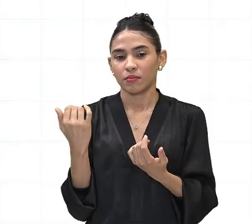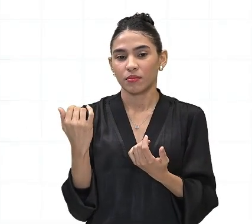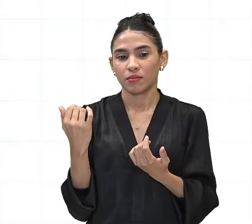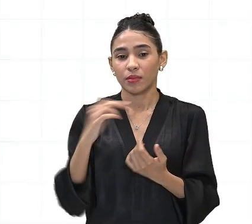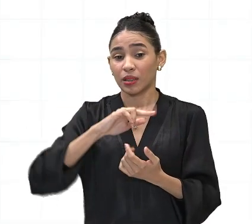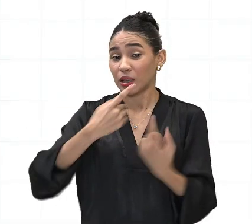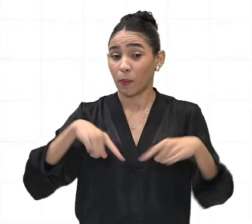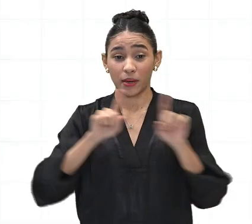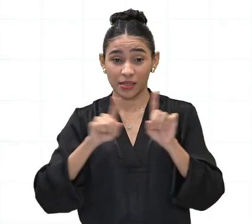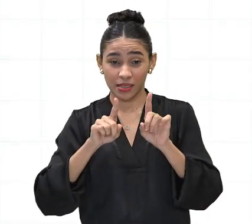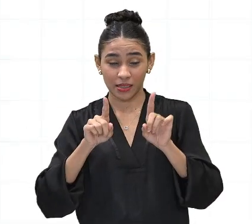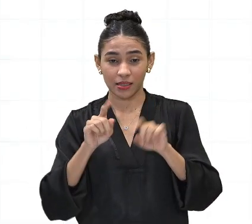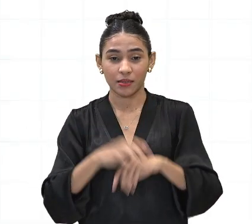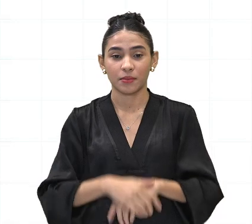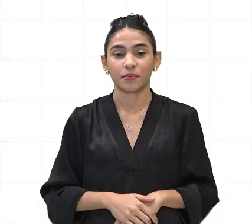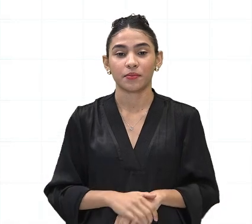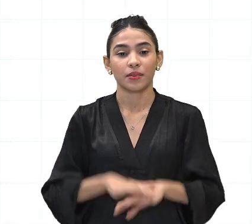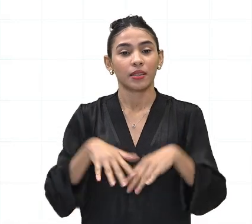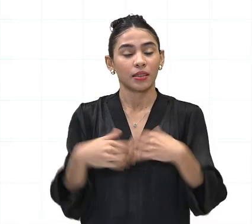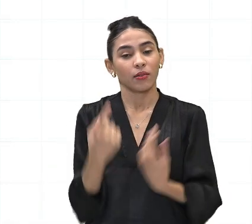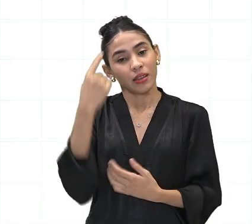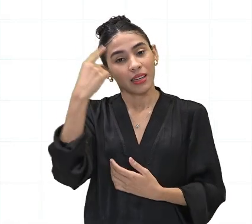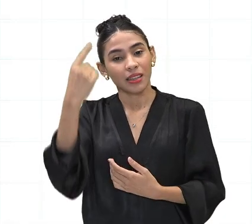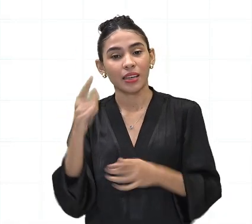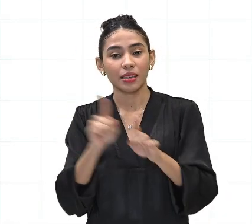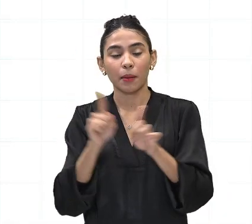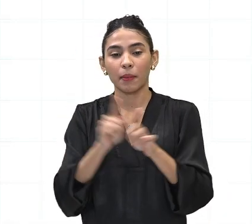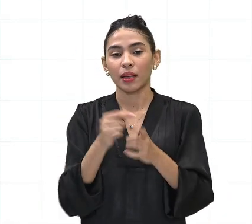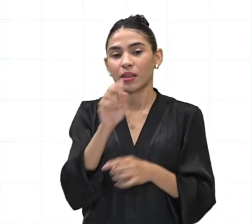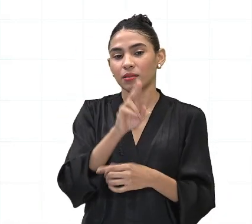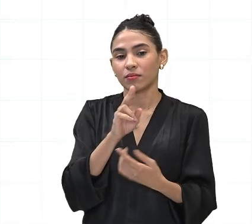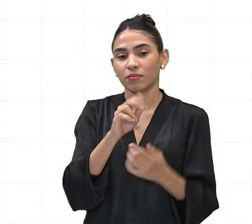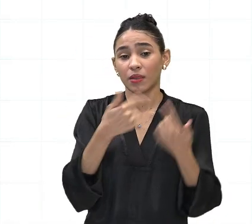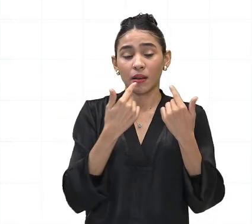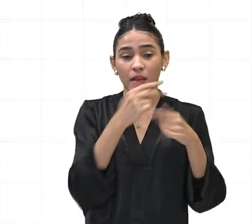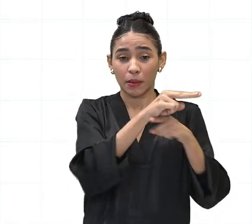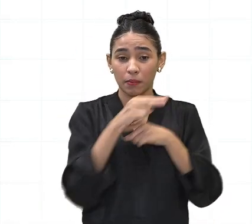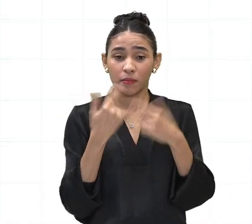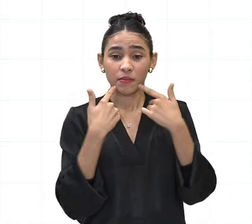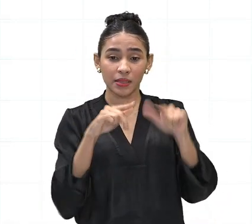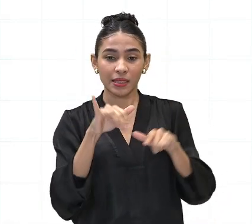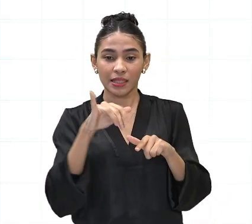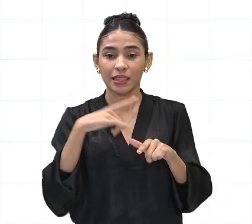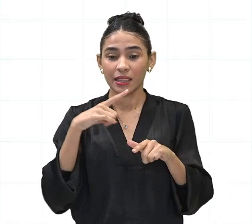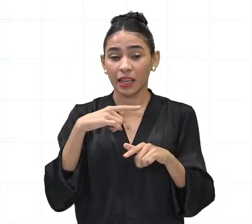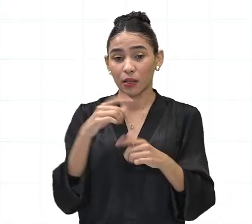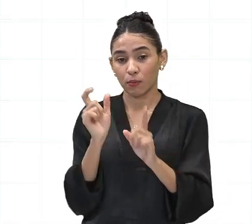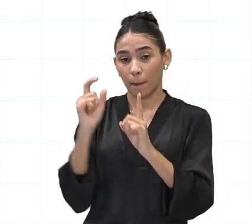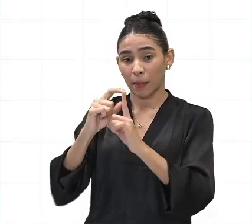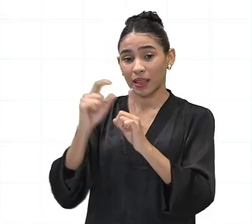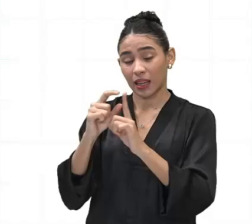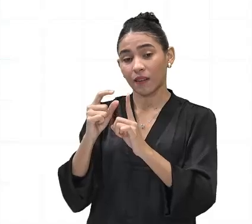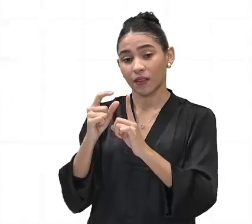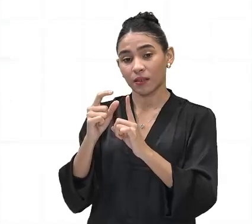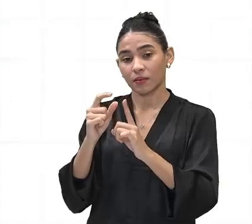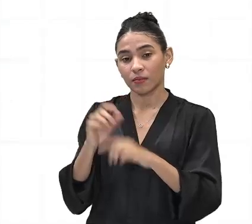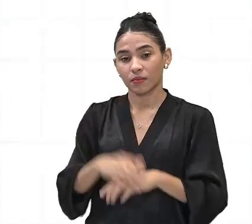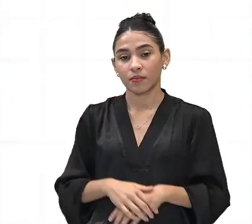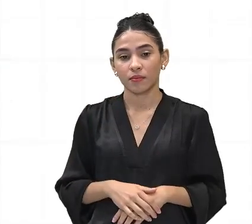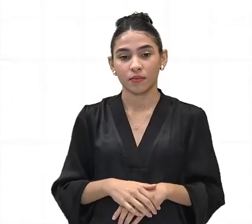E aqui tem um pouco dessa ideia de que a gente acaba agregando quando nós temos o correspondente, dada a